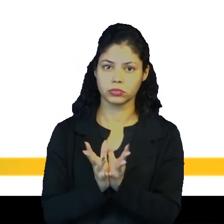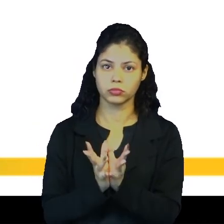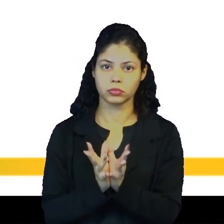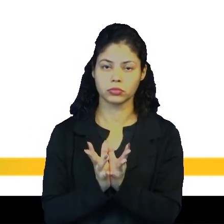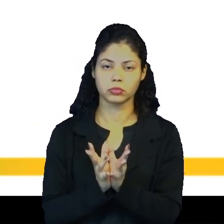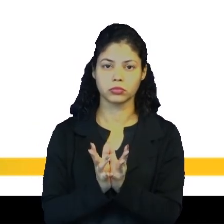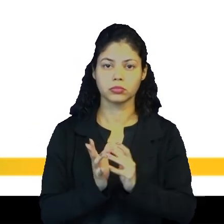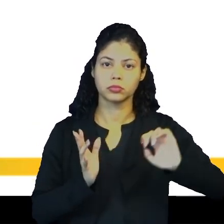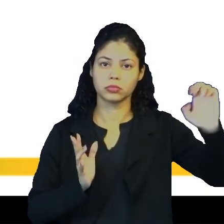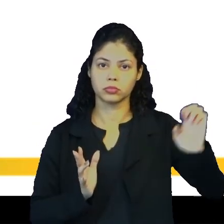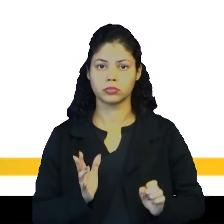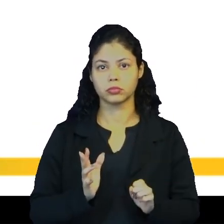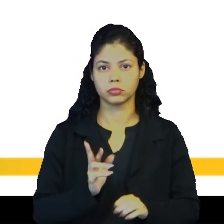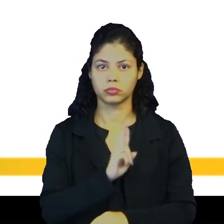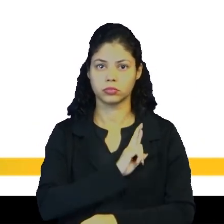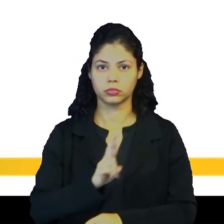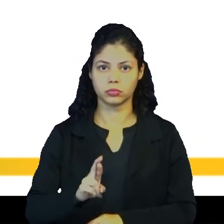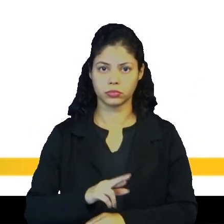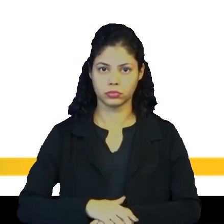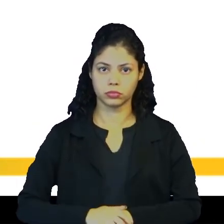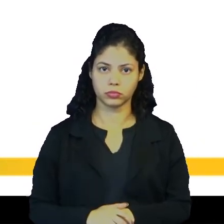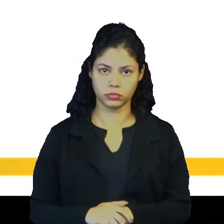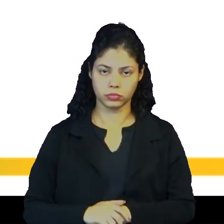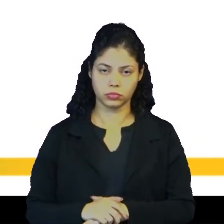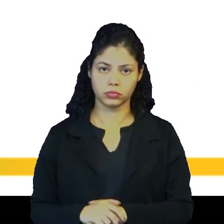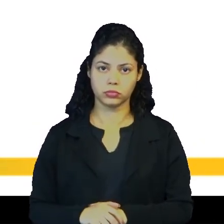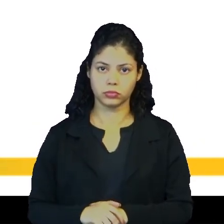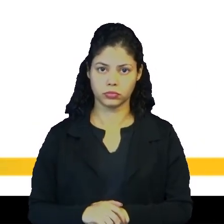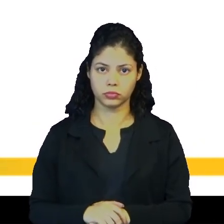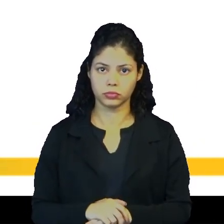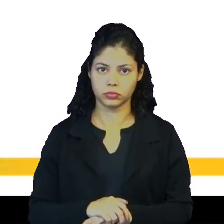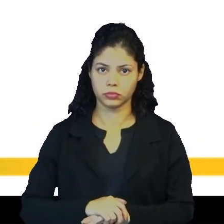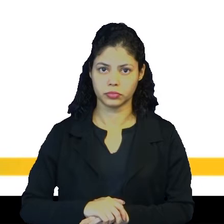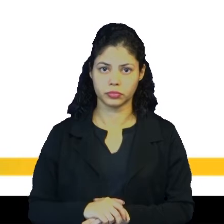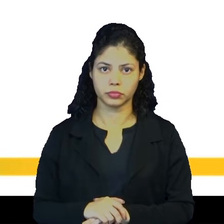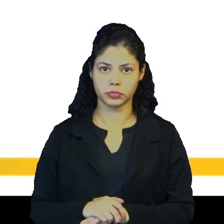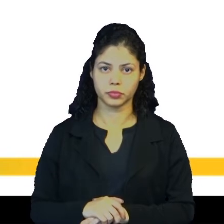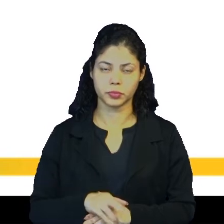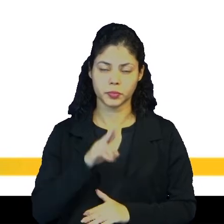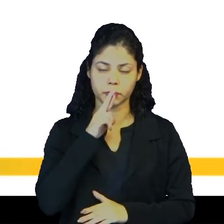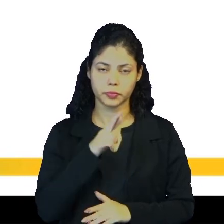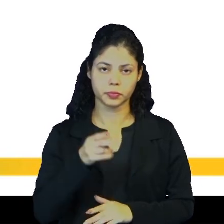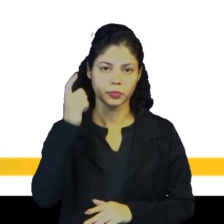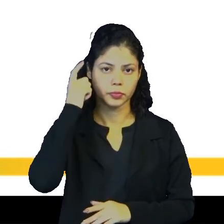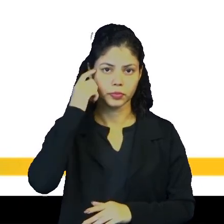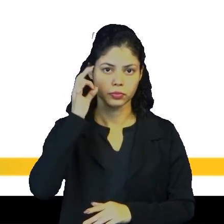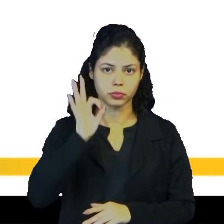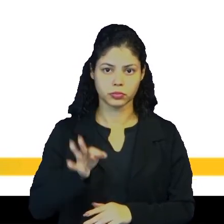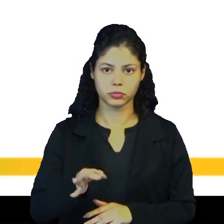cristãos. Vamos lá, pensando na resposta correta,